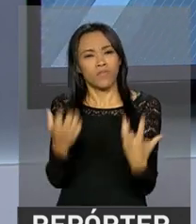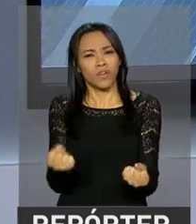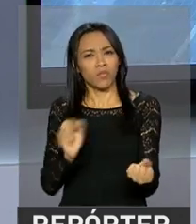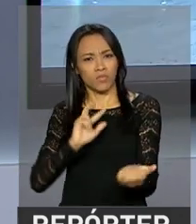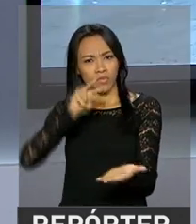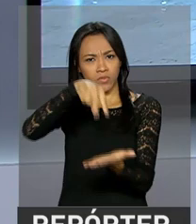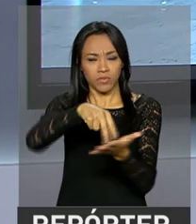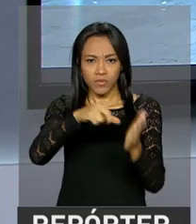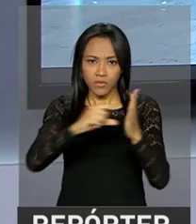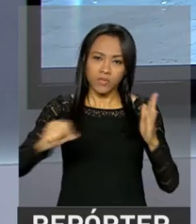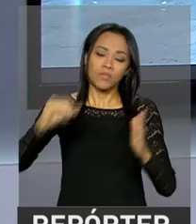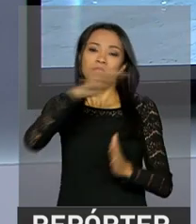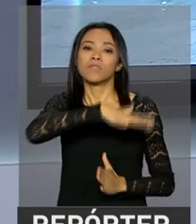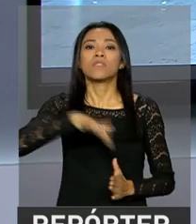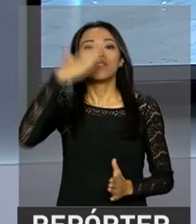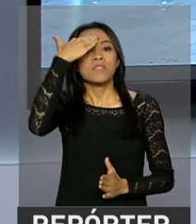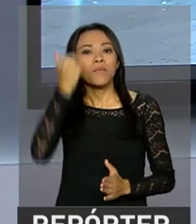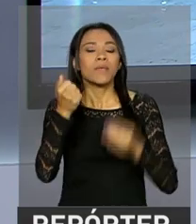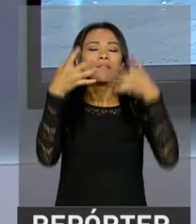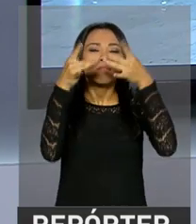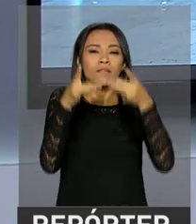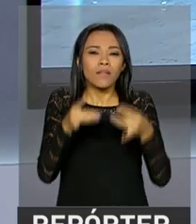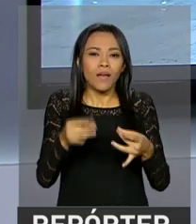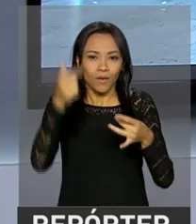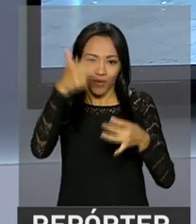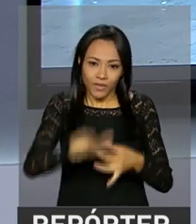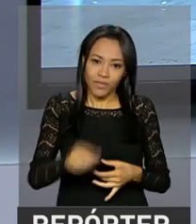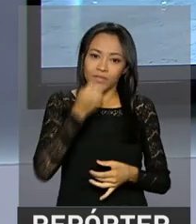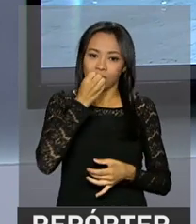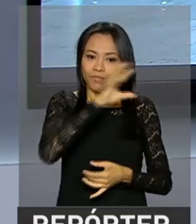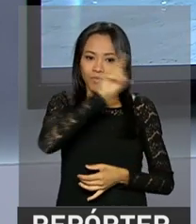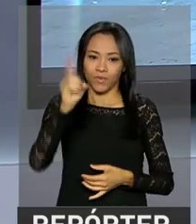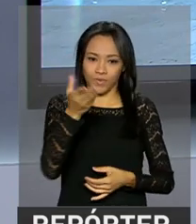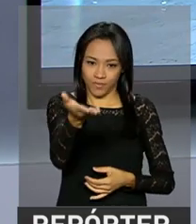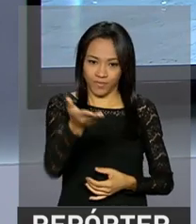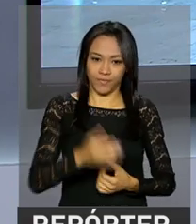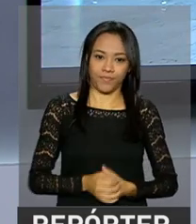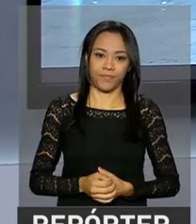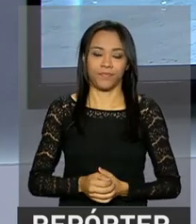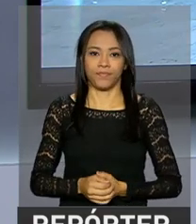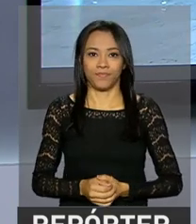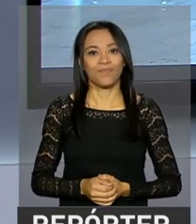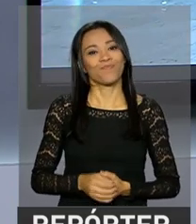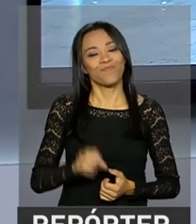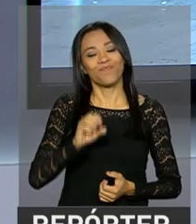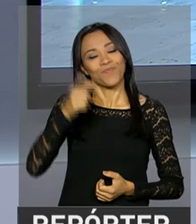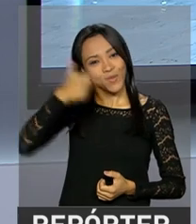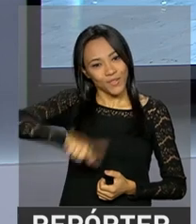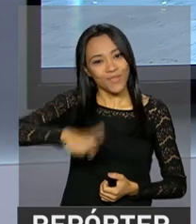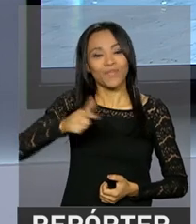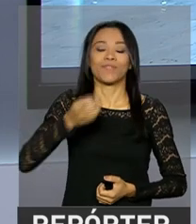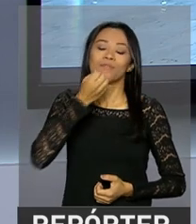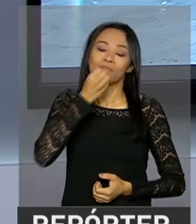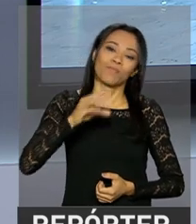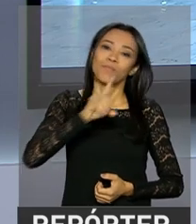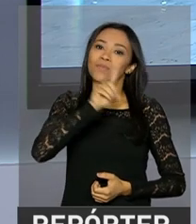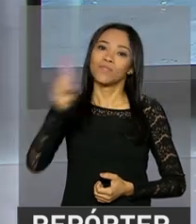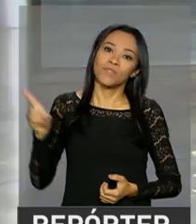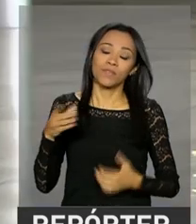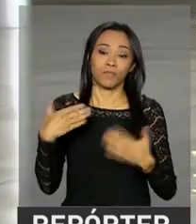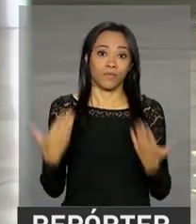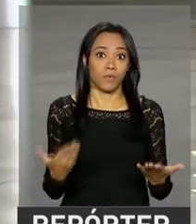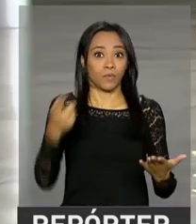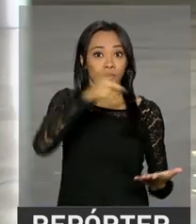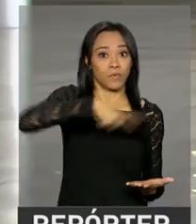detalhes com repórter Taísa Dias Taísa mais uma vez bom dia para você olá Leandro novamente Bom dia os